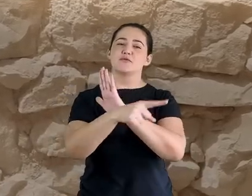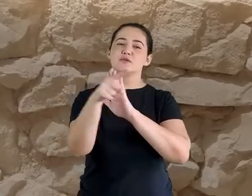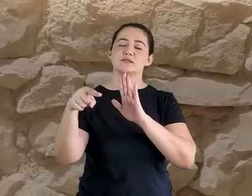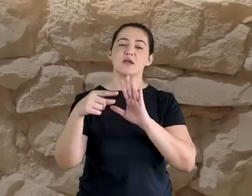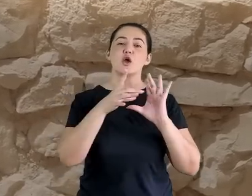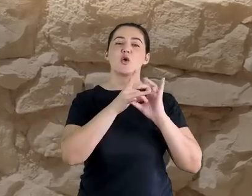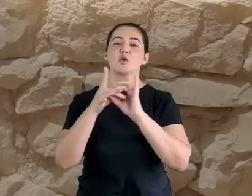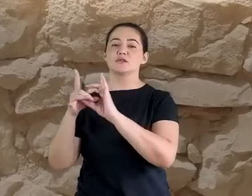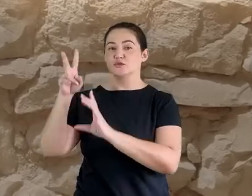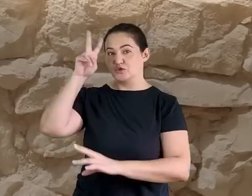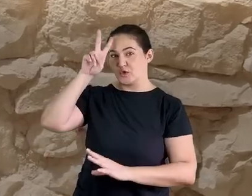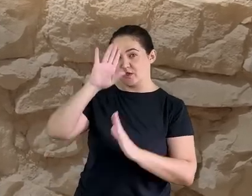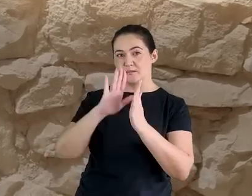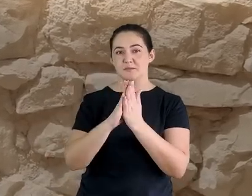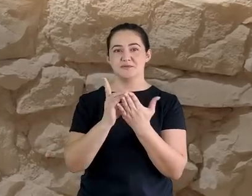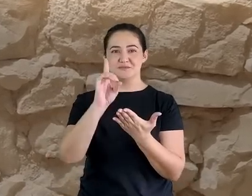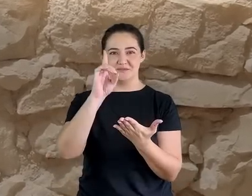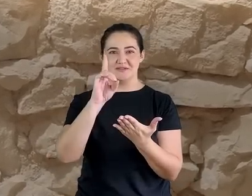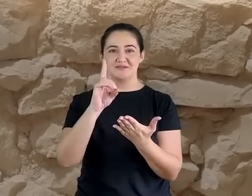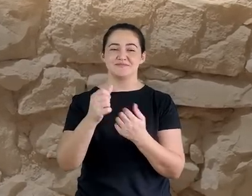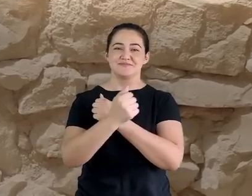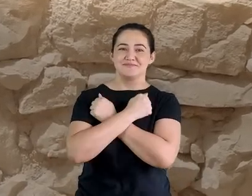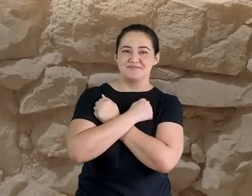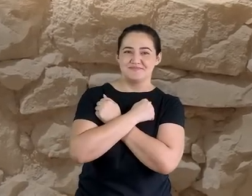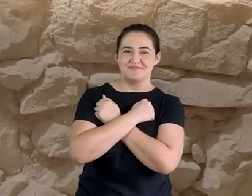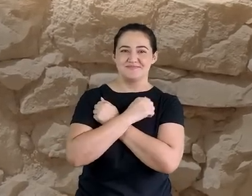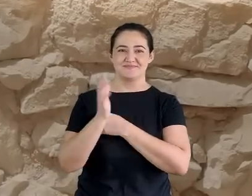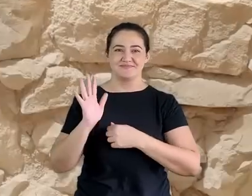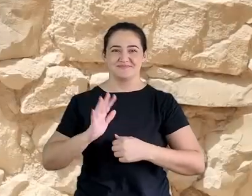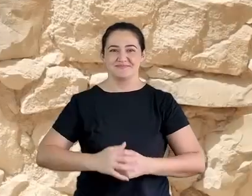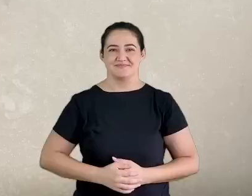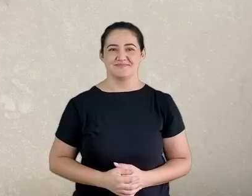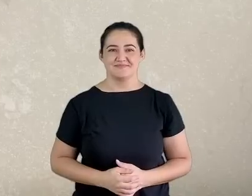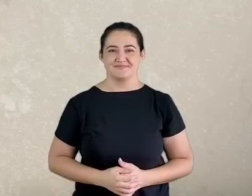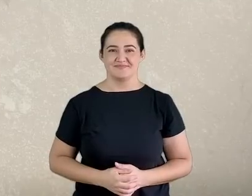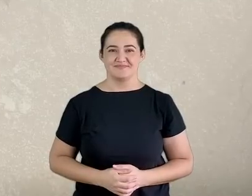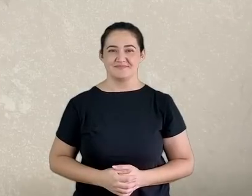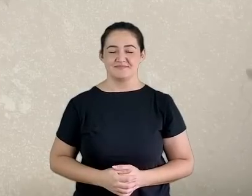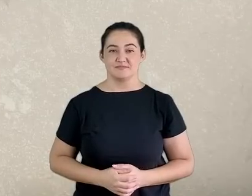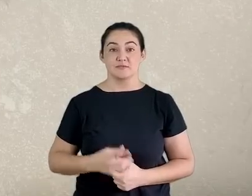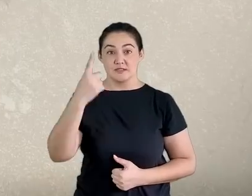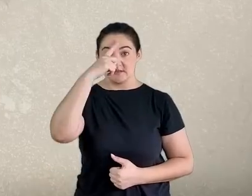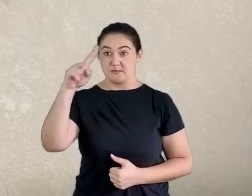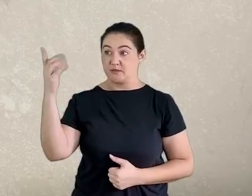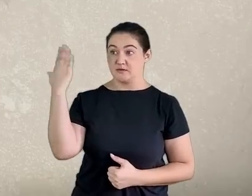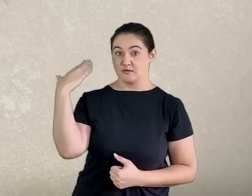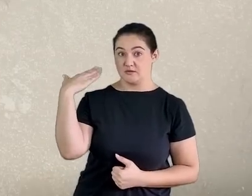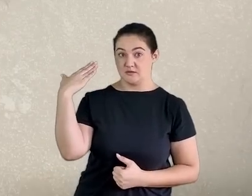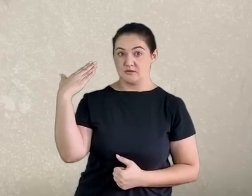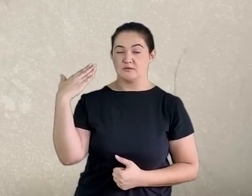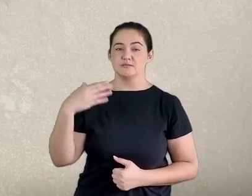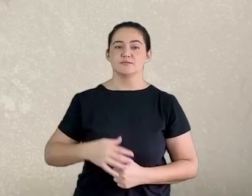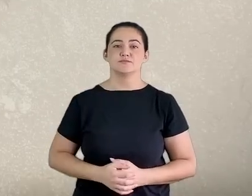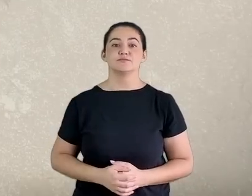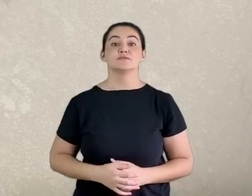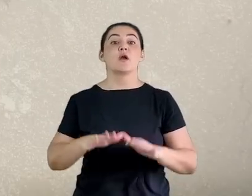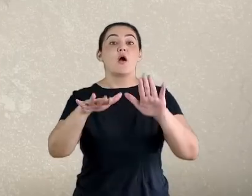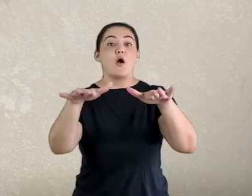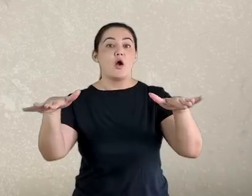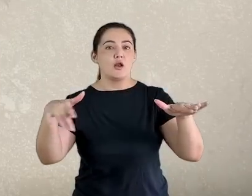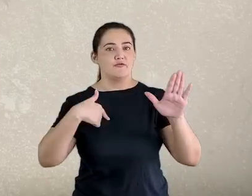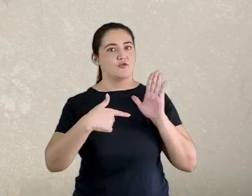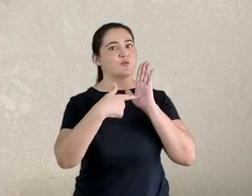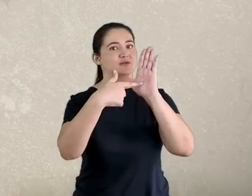o contexto histórico da Bíblia Sagrada. Um grande abraço e até lá. Semana que vem no Evidências. Olha,